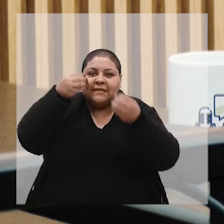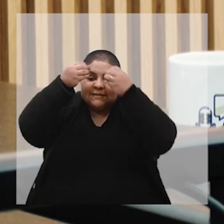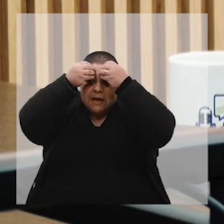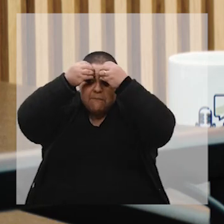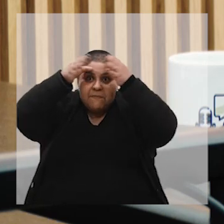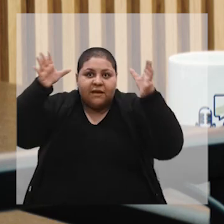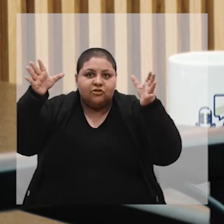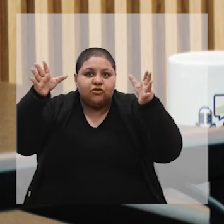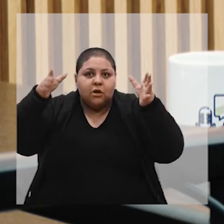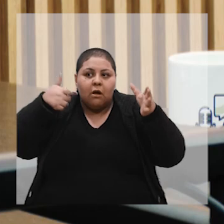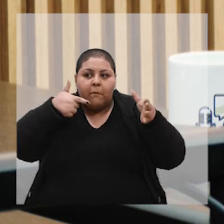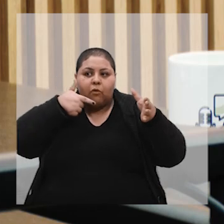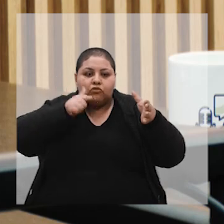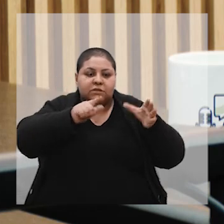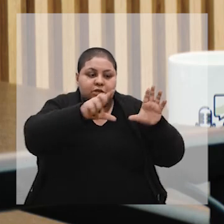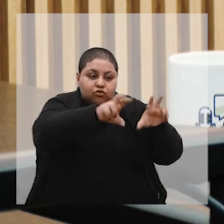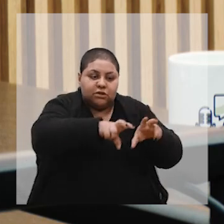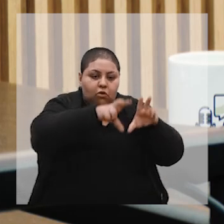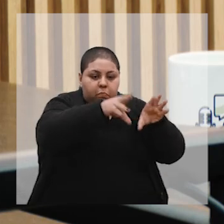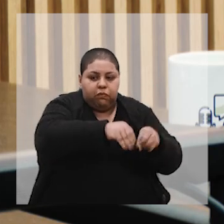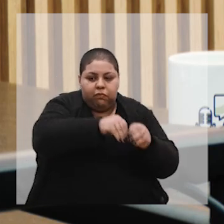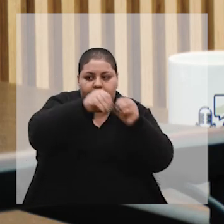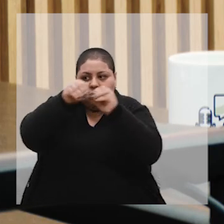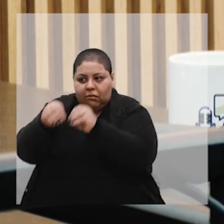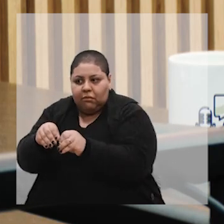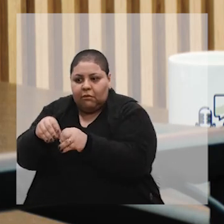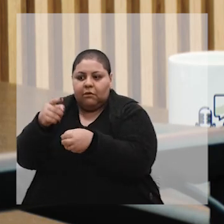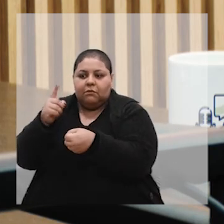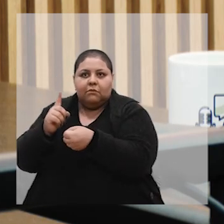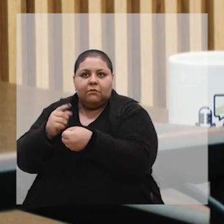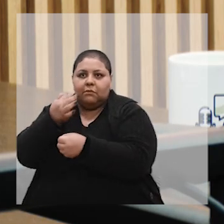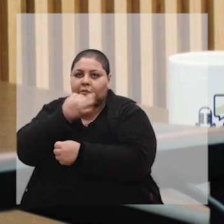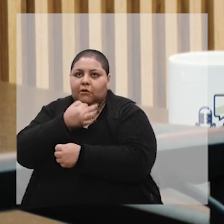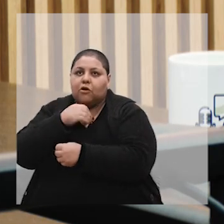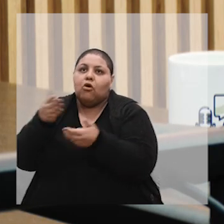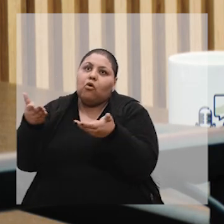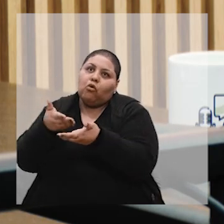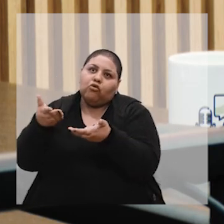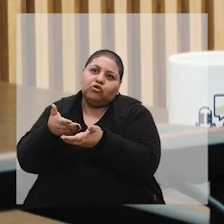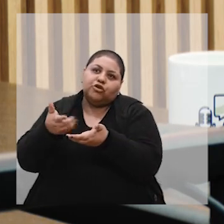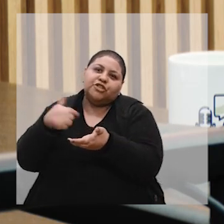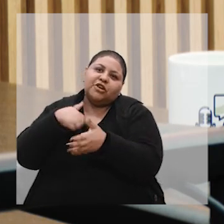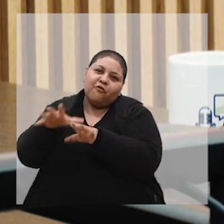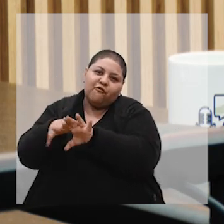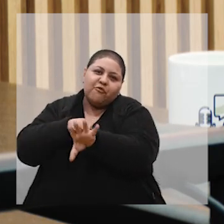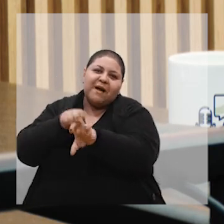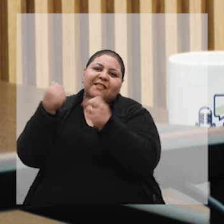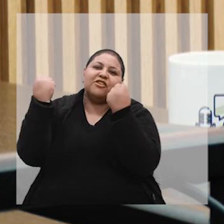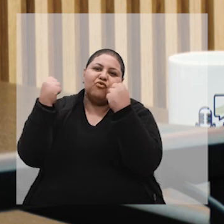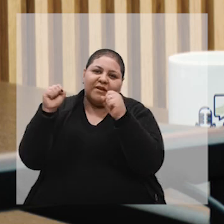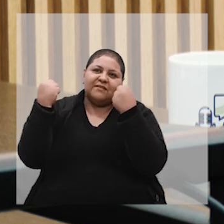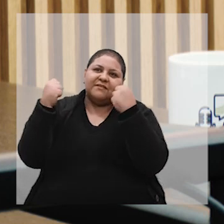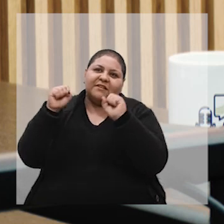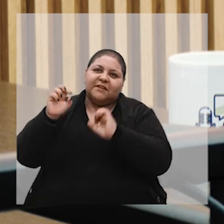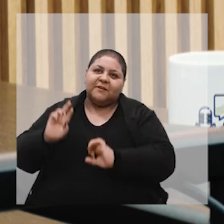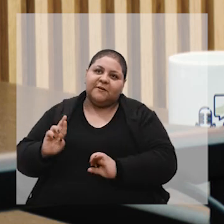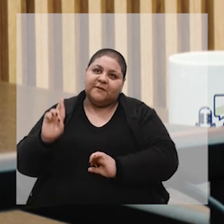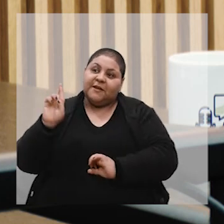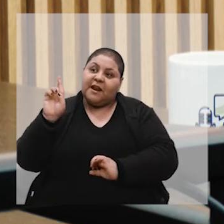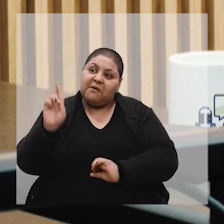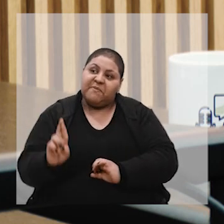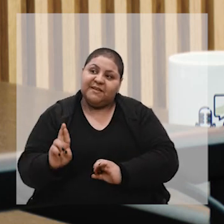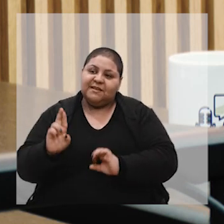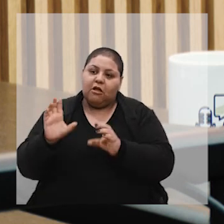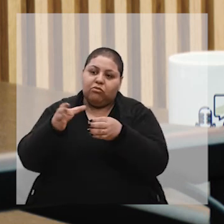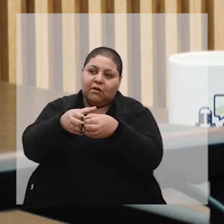para conseguir sair do interior do estado, vim para Caxias do Sul e hoje dizer que eu sou formado em educação física, represento a